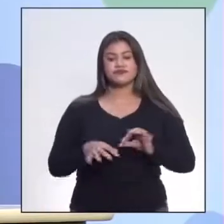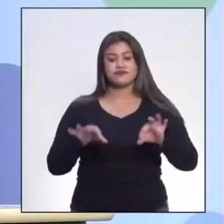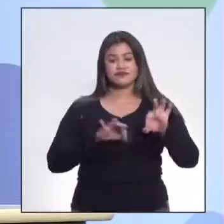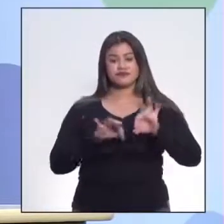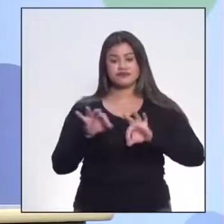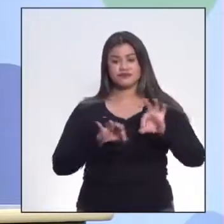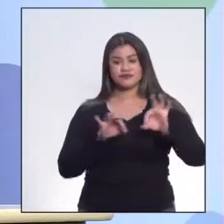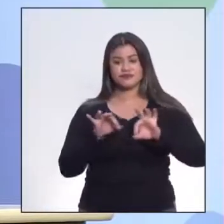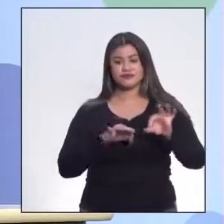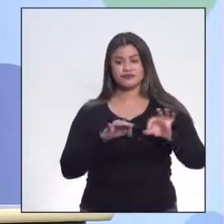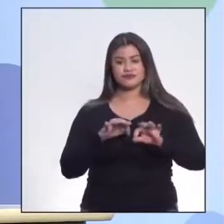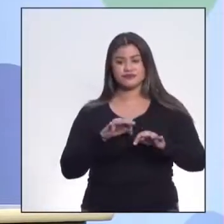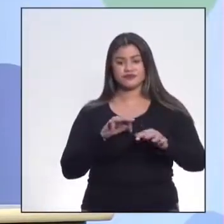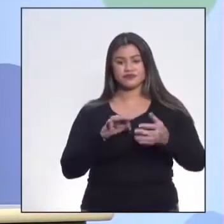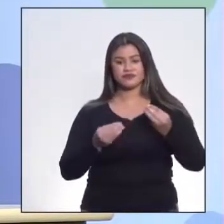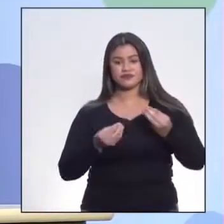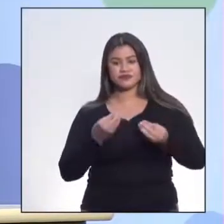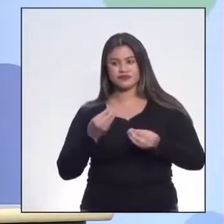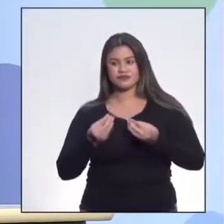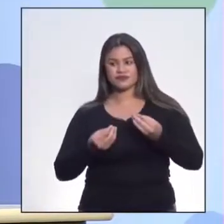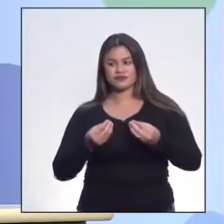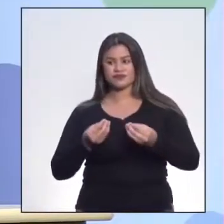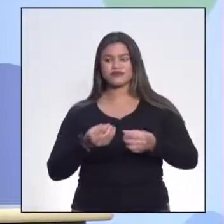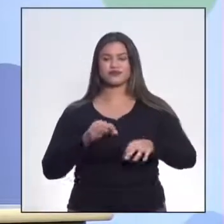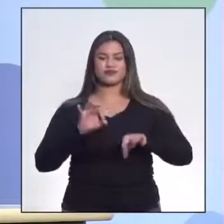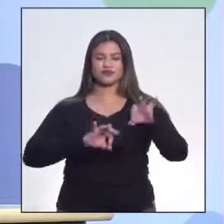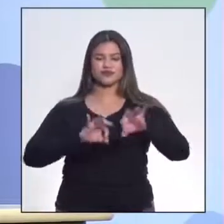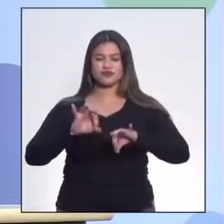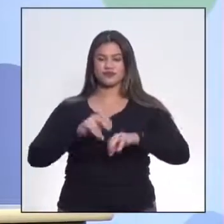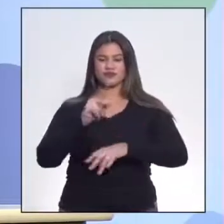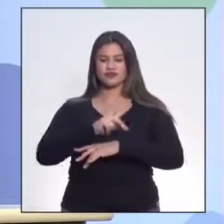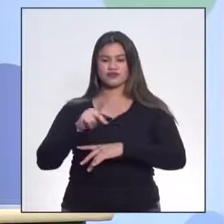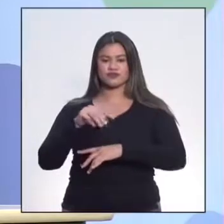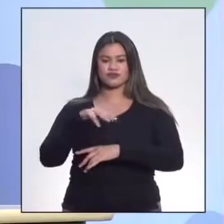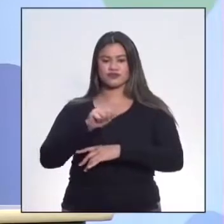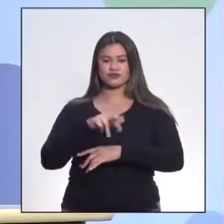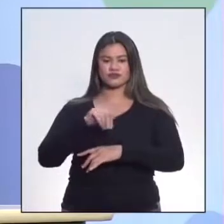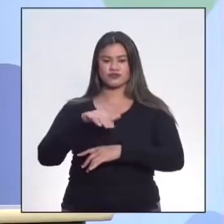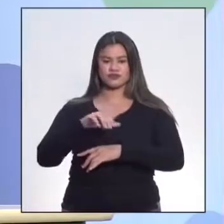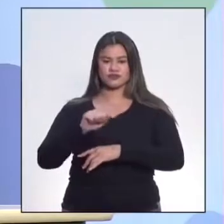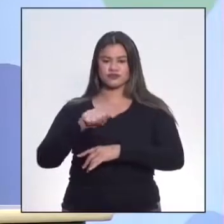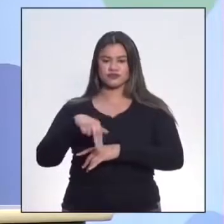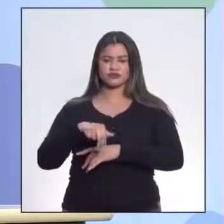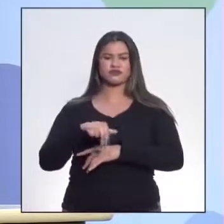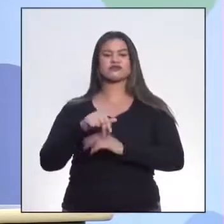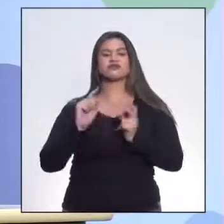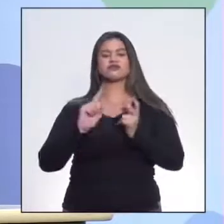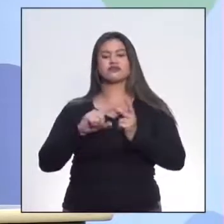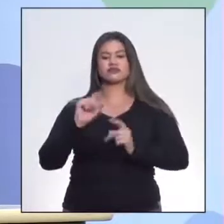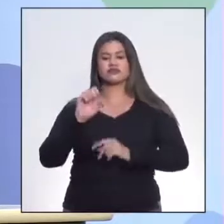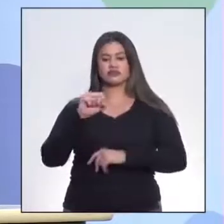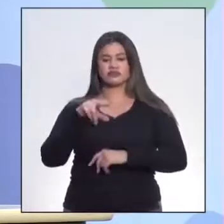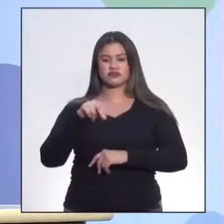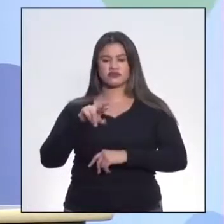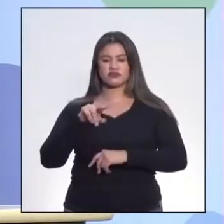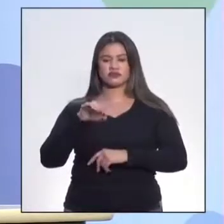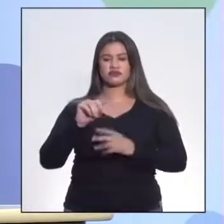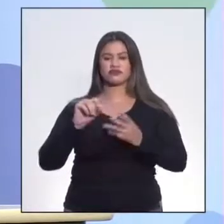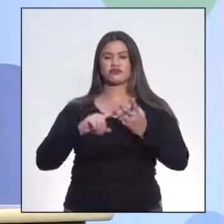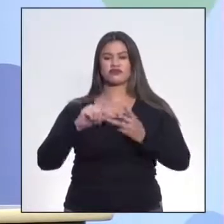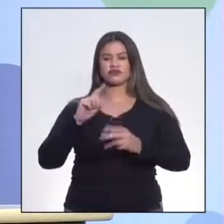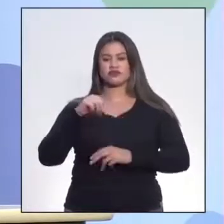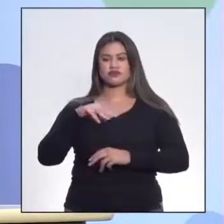forma colaborativa pela professora Milene, professora Mariana, professor Sérgio Damiati, né? Também estou